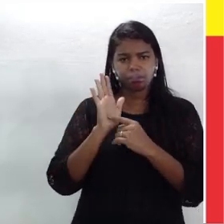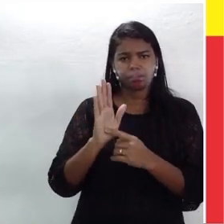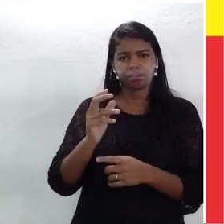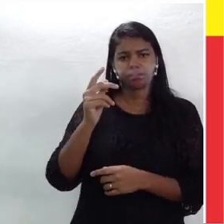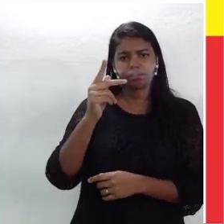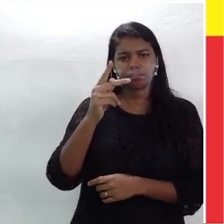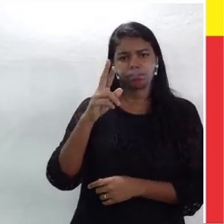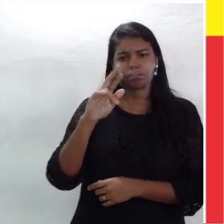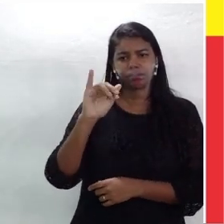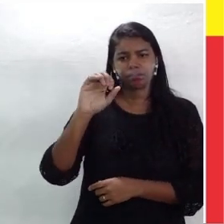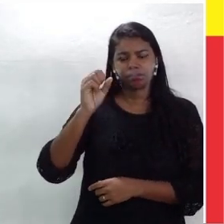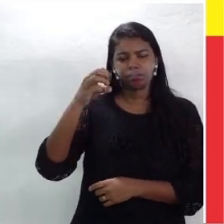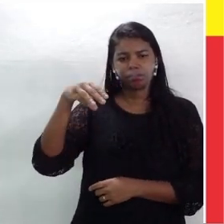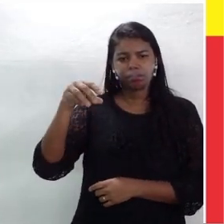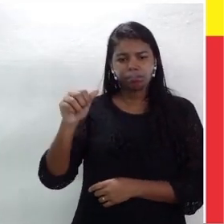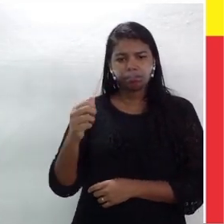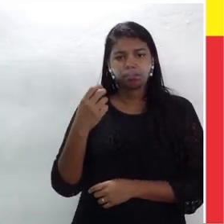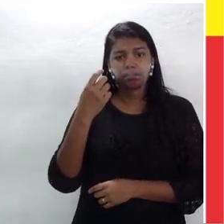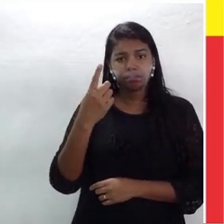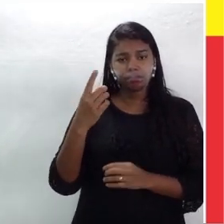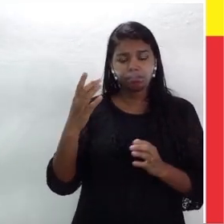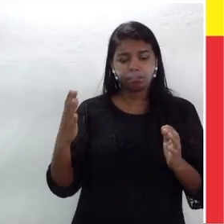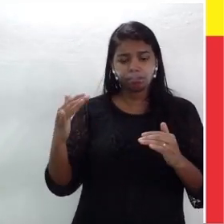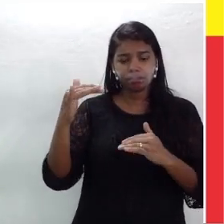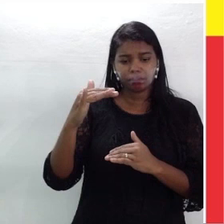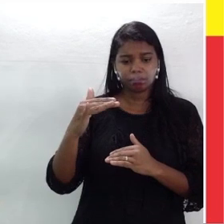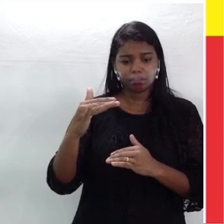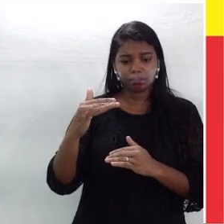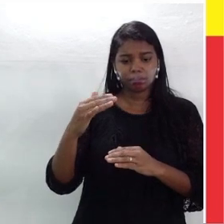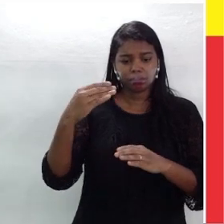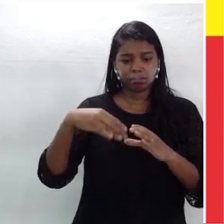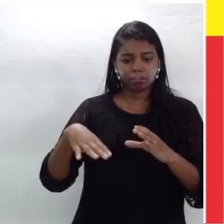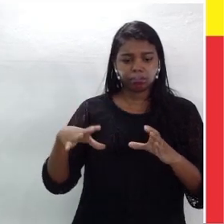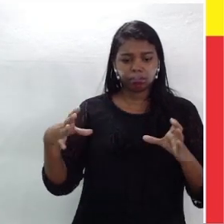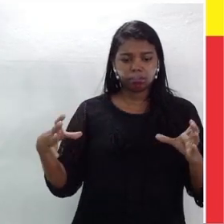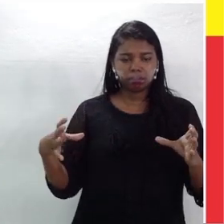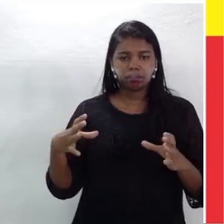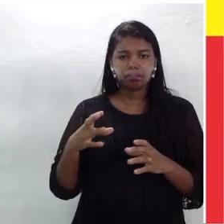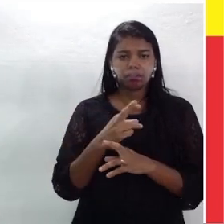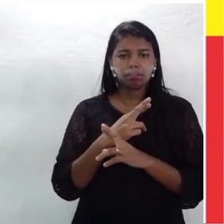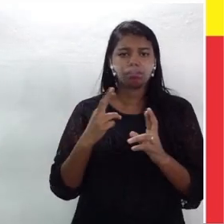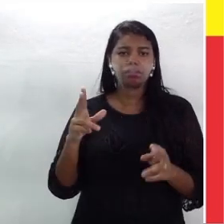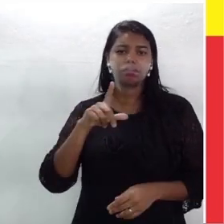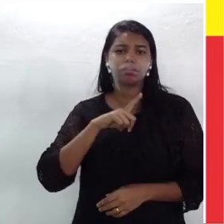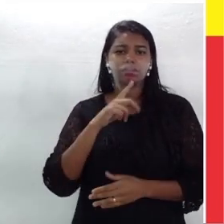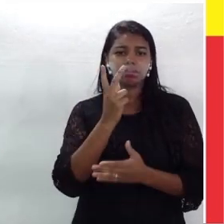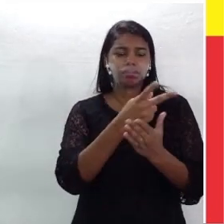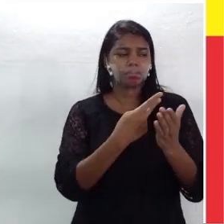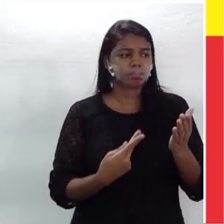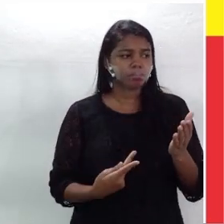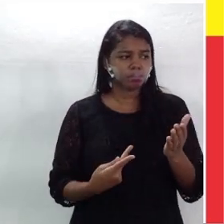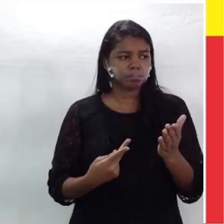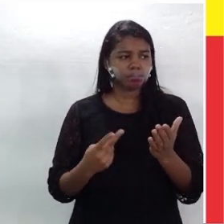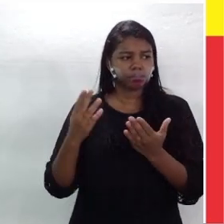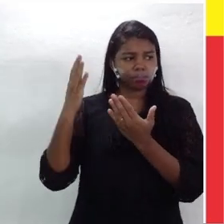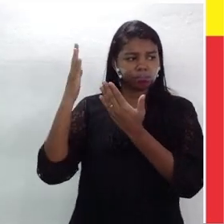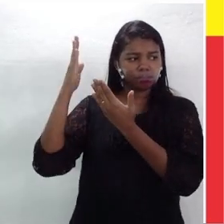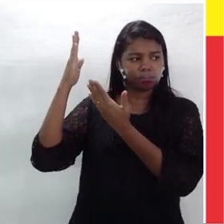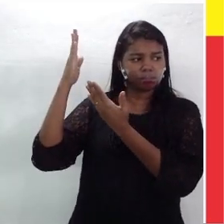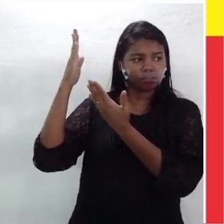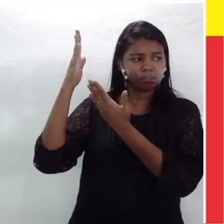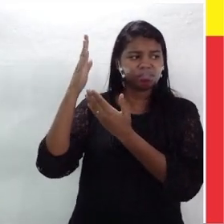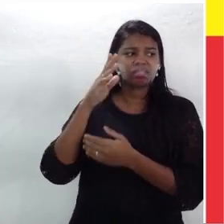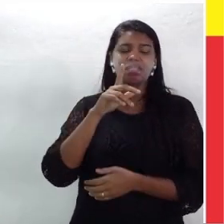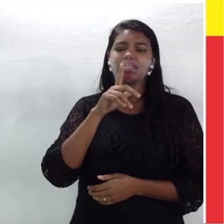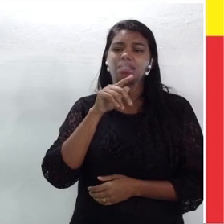está apenas com parte de sua capacidade ocupada com água. Então temos aí a figura, uma caixa d'água, só está ali